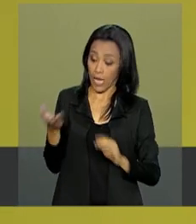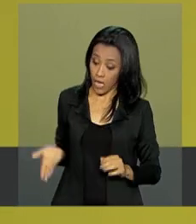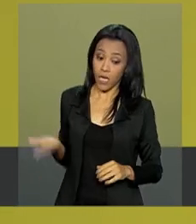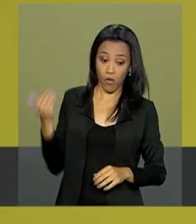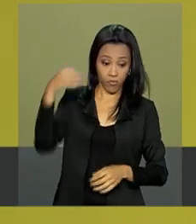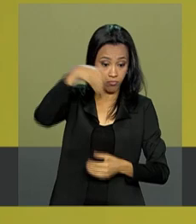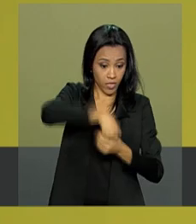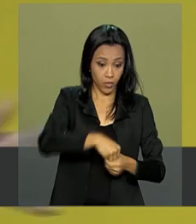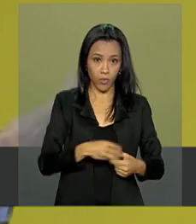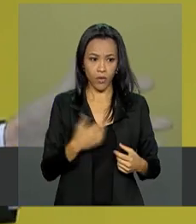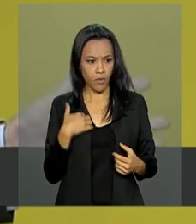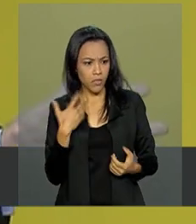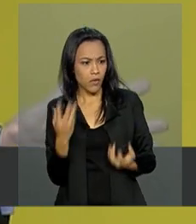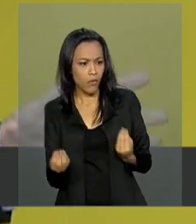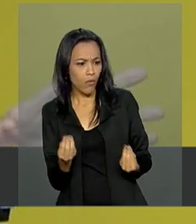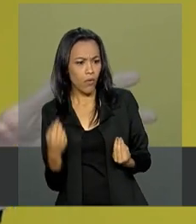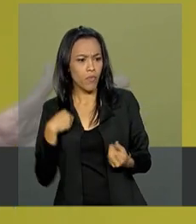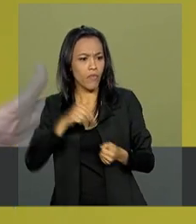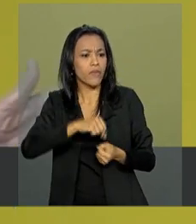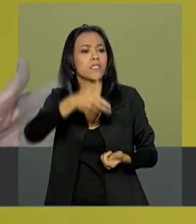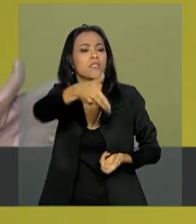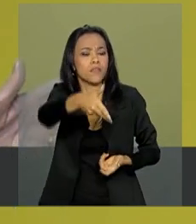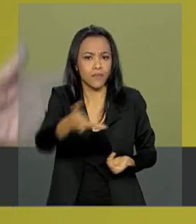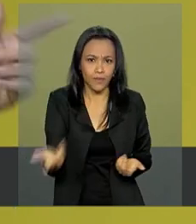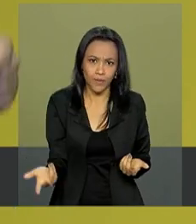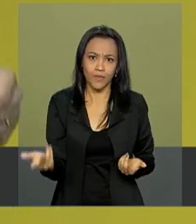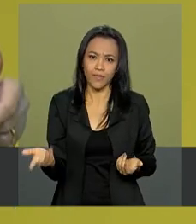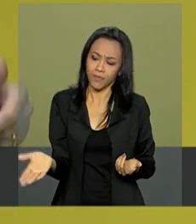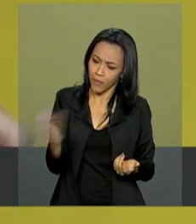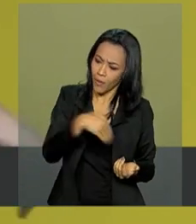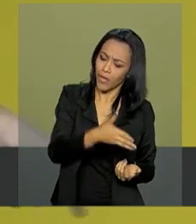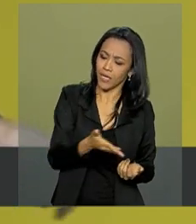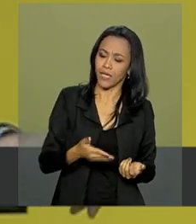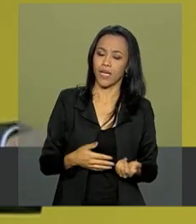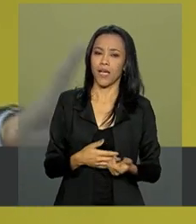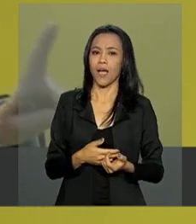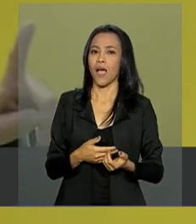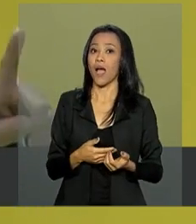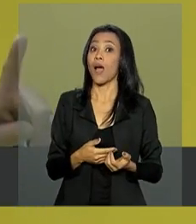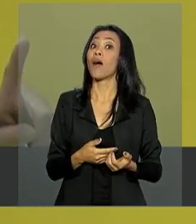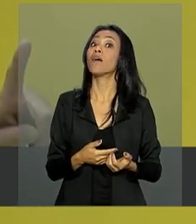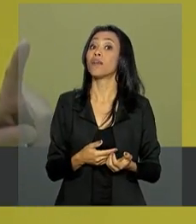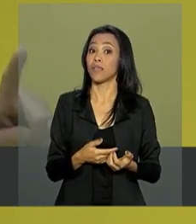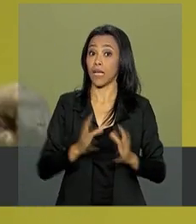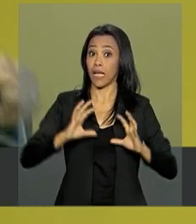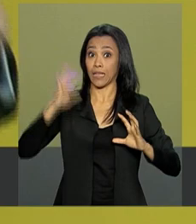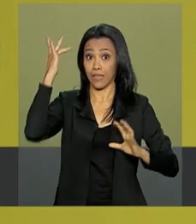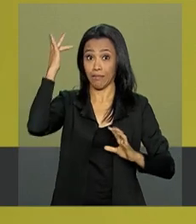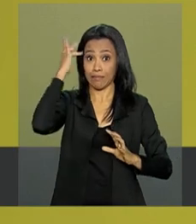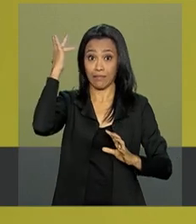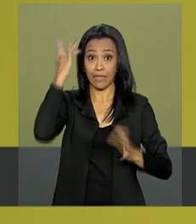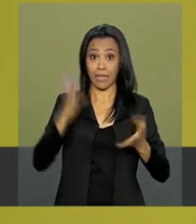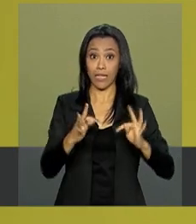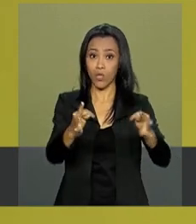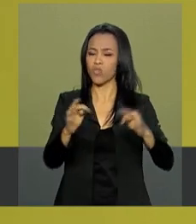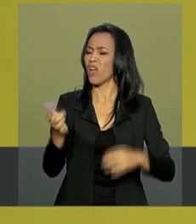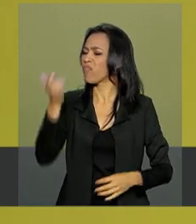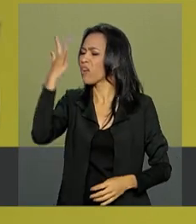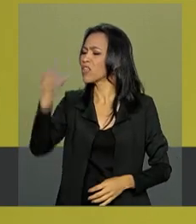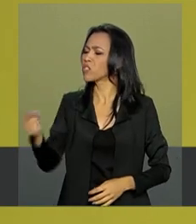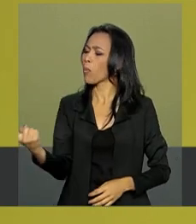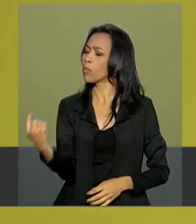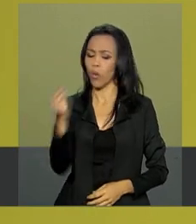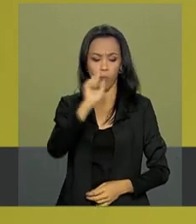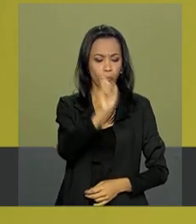movimenta essa máquina. Eu digo, mas como é que eu vou movimentar essa máquina? E ele me disse, e aí o grande avanço tecnológico, ele disse, aperta o botãozinho aqui que ela faz